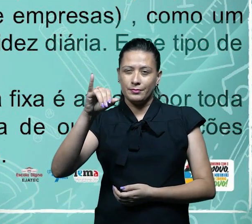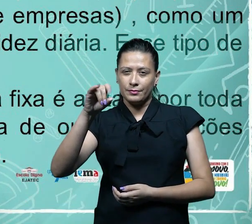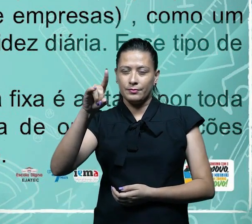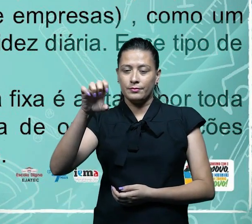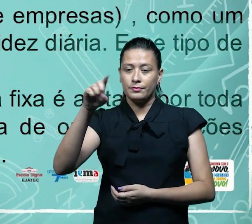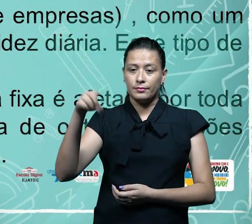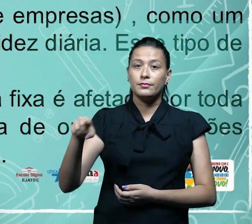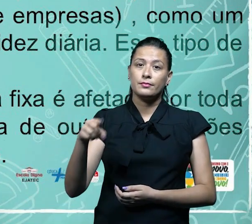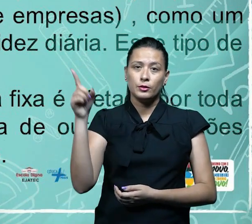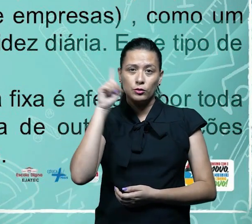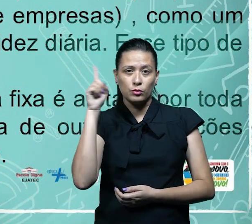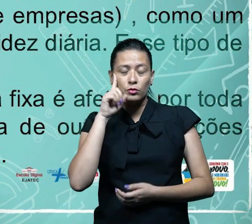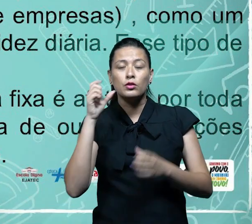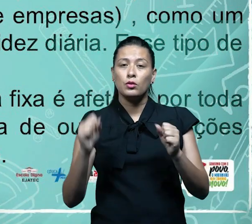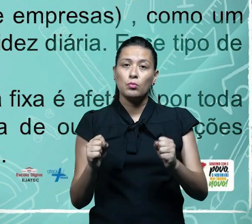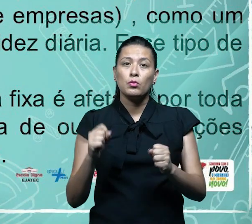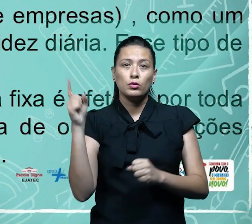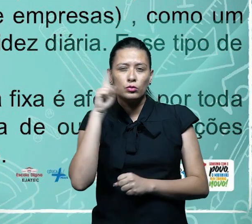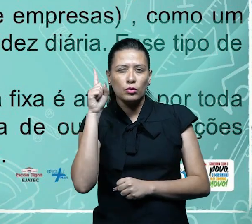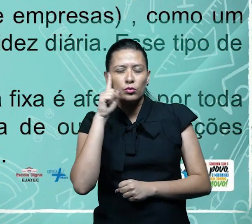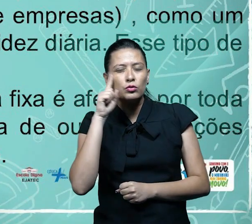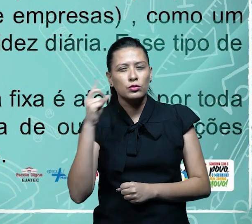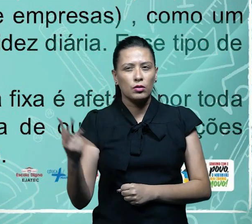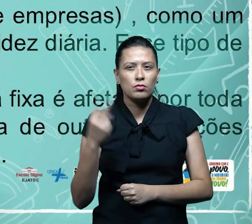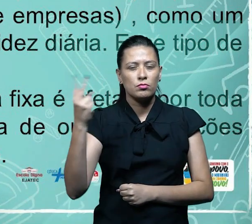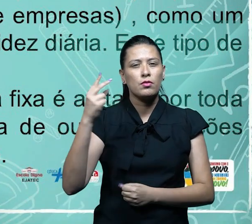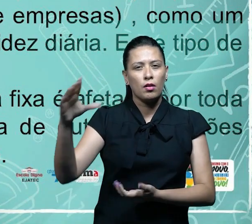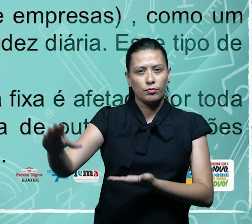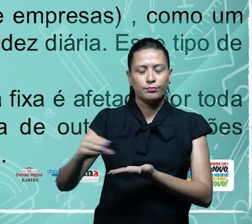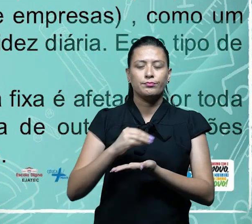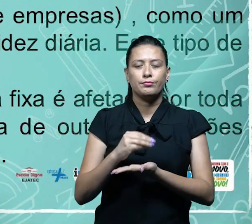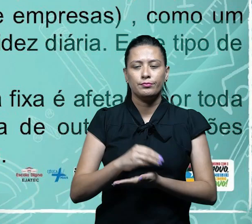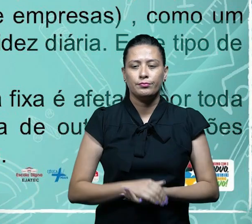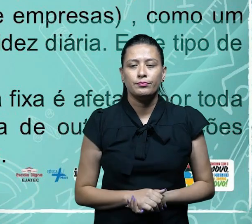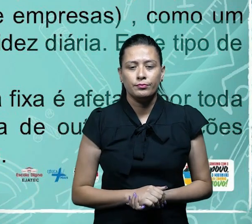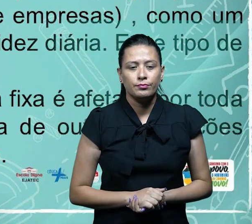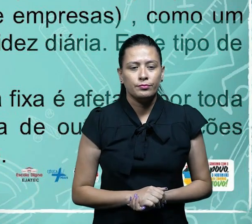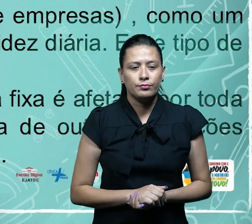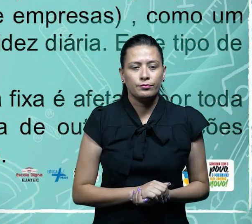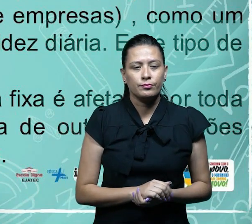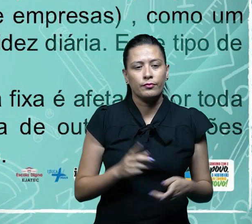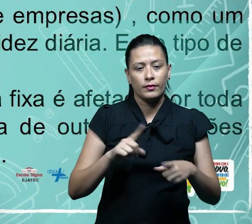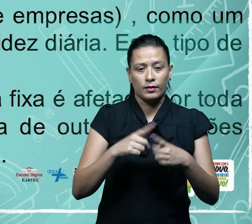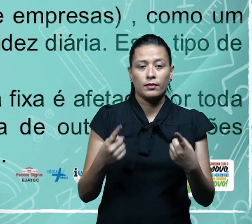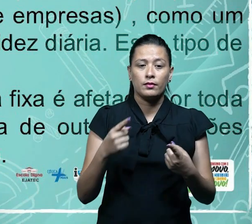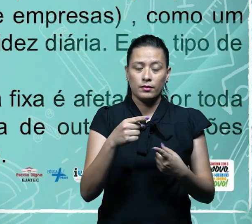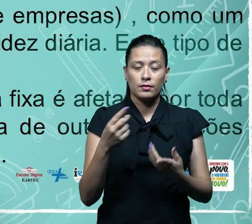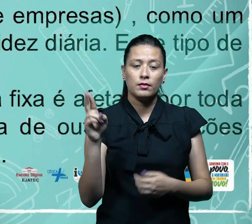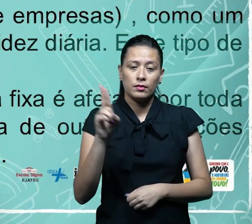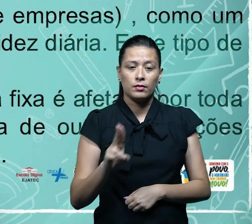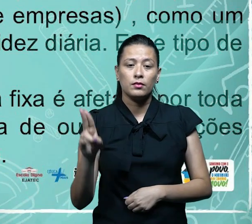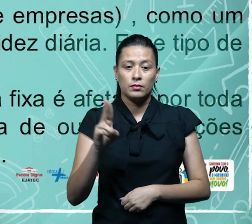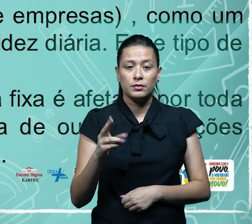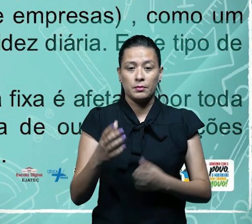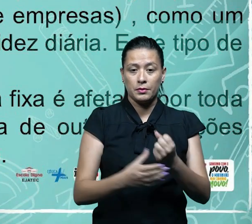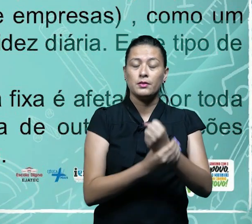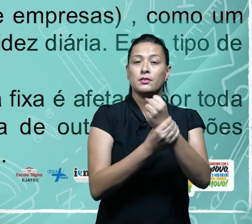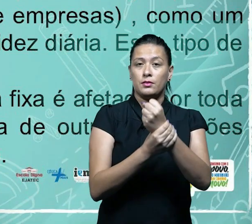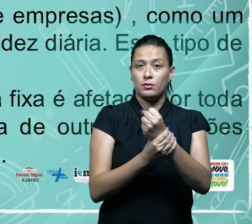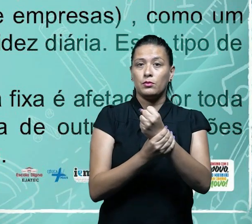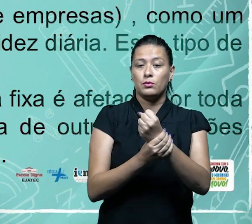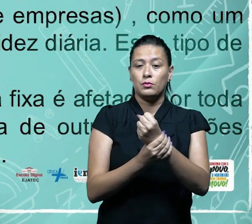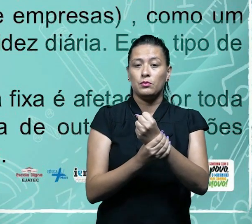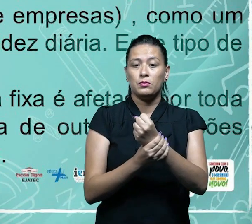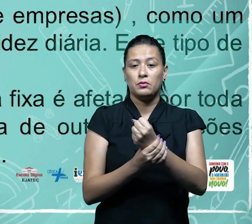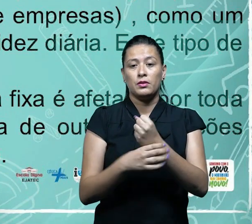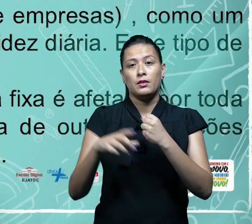eu posso todo dia retirar um valor desse investimento, ele tem uma liquidez todo dia. Esse tipo de aplicação é bastante seguro e tem alta liquidez, tá?